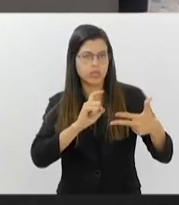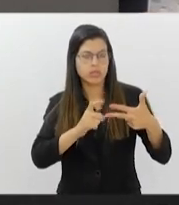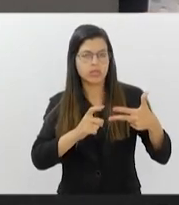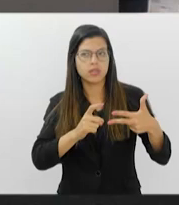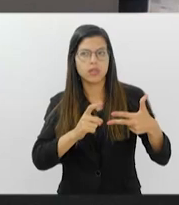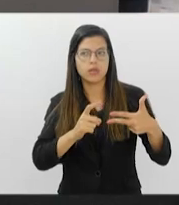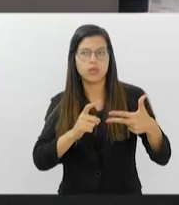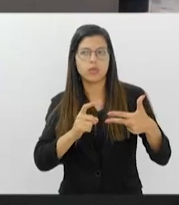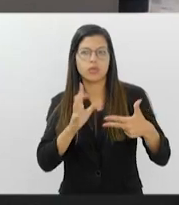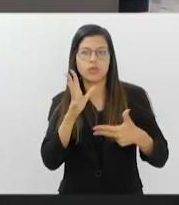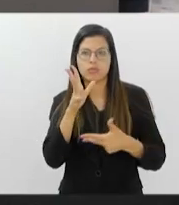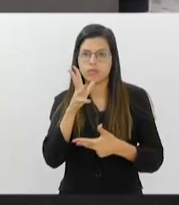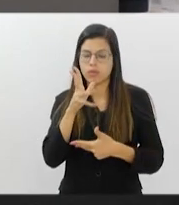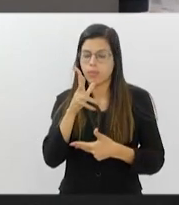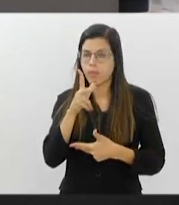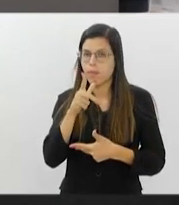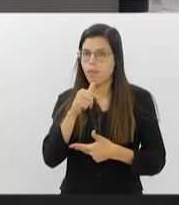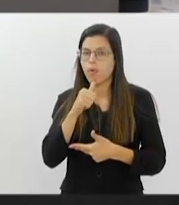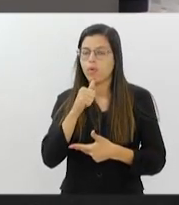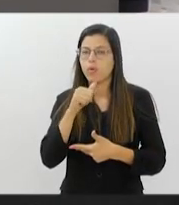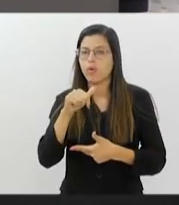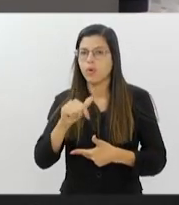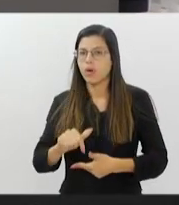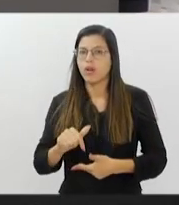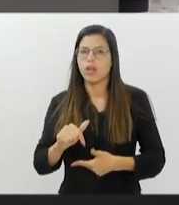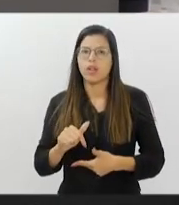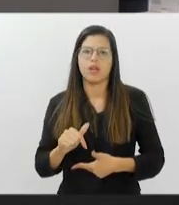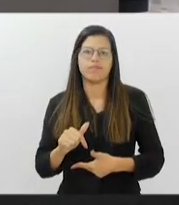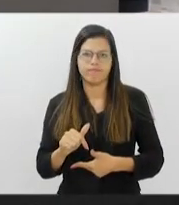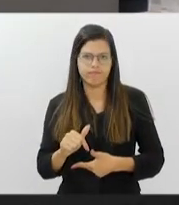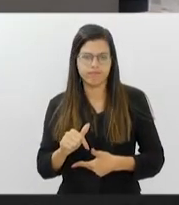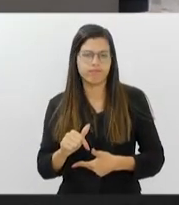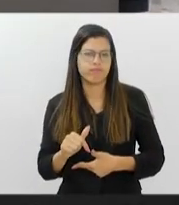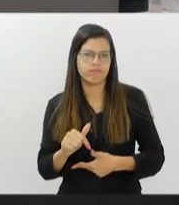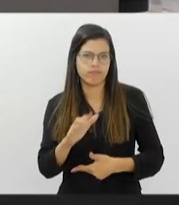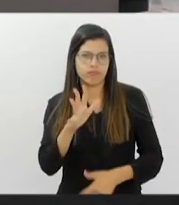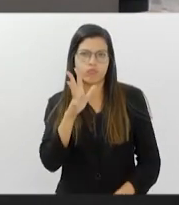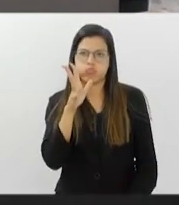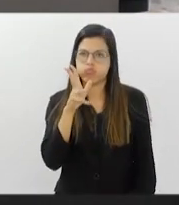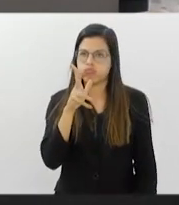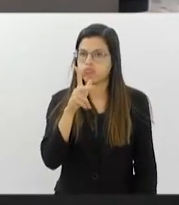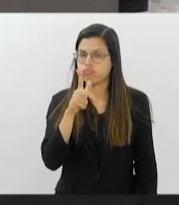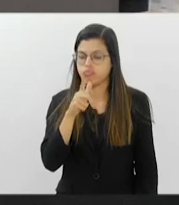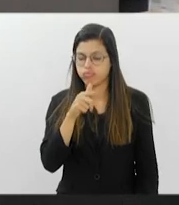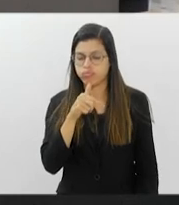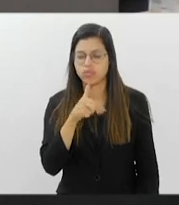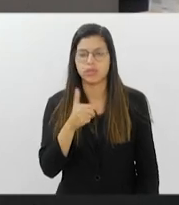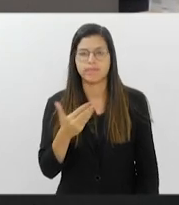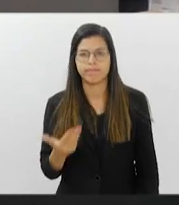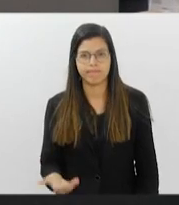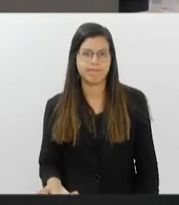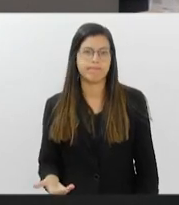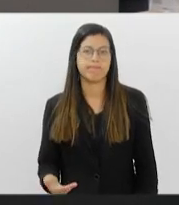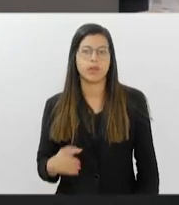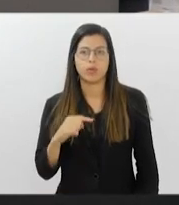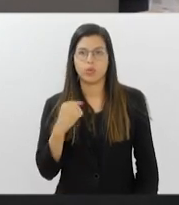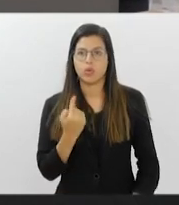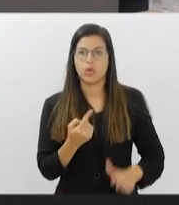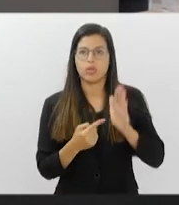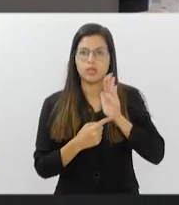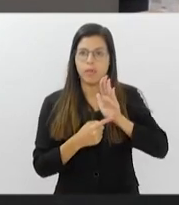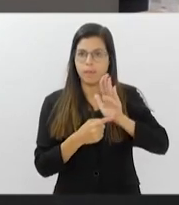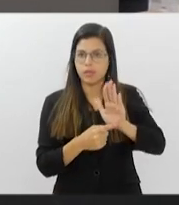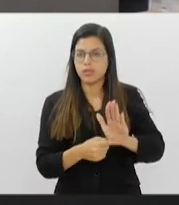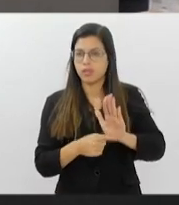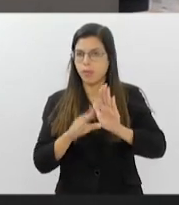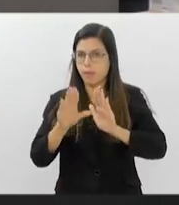moroso que uma tartaruga muito idosa. Então, nós estamos apresentando uma